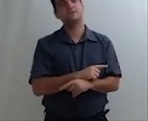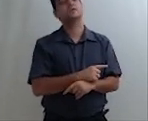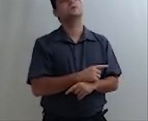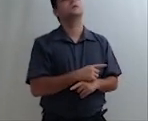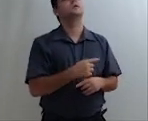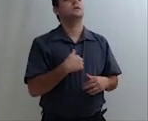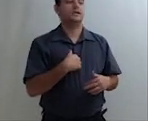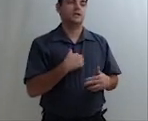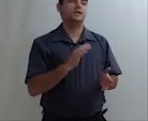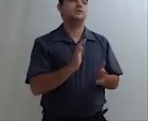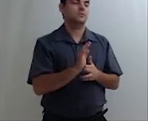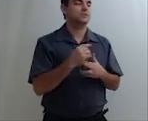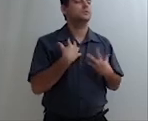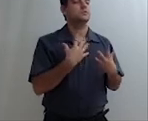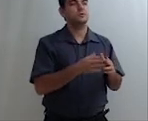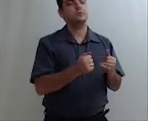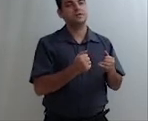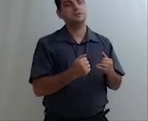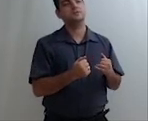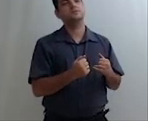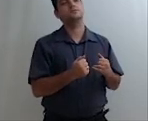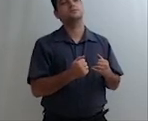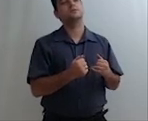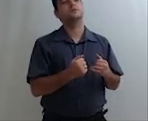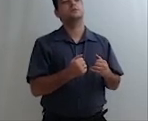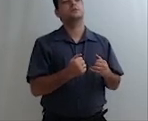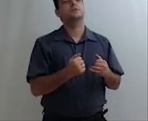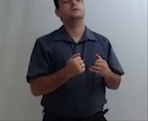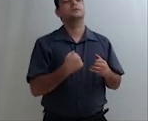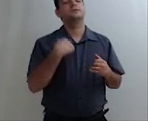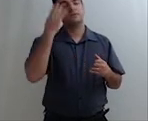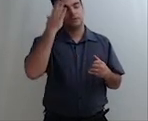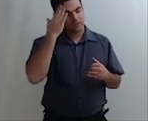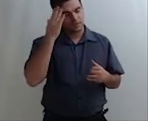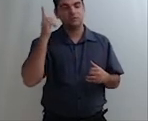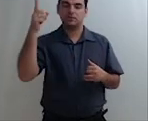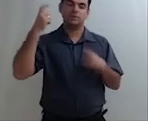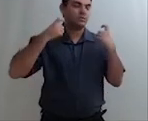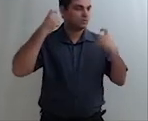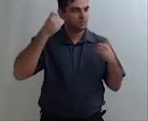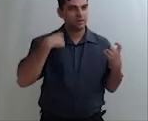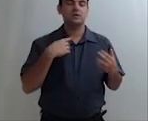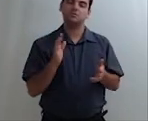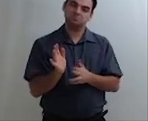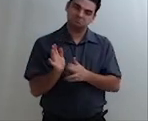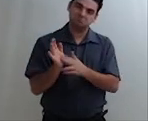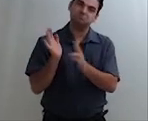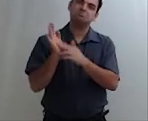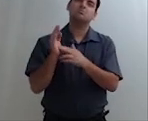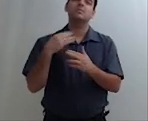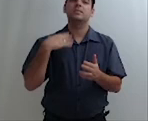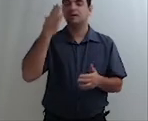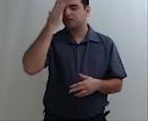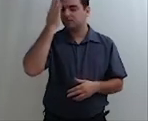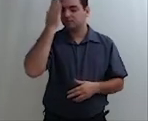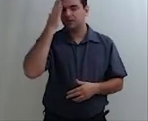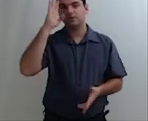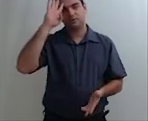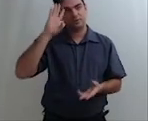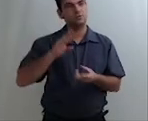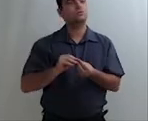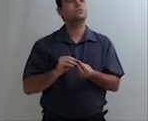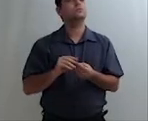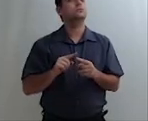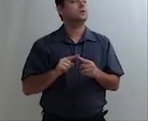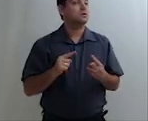aponta eh eu me filio a essa preocupação e louvo a a a iniciativa desse